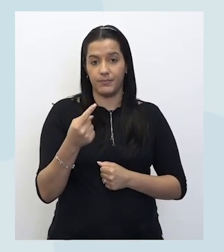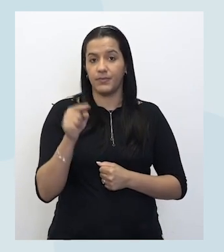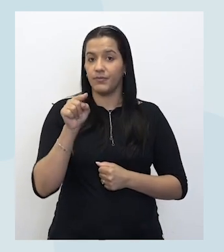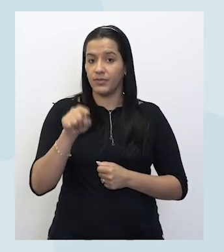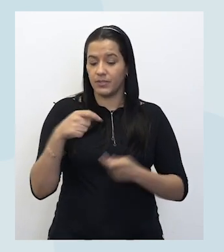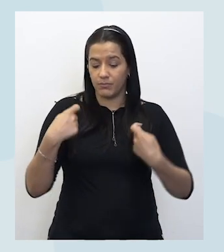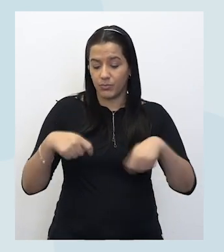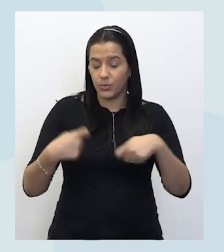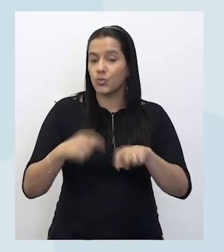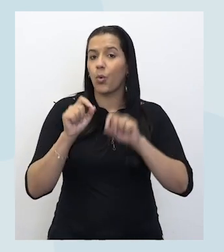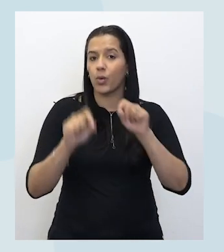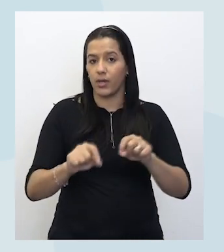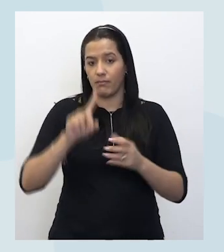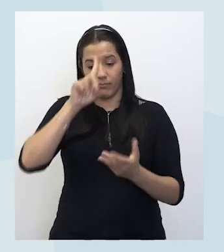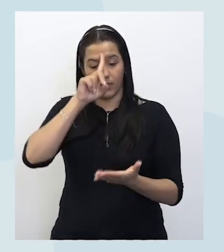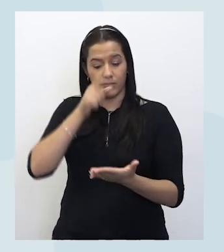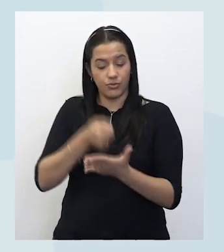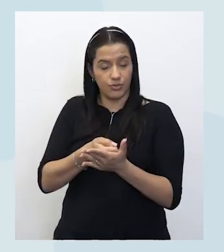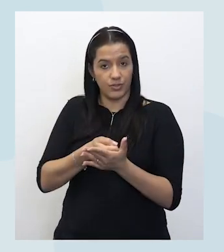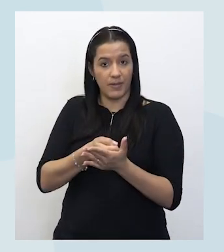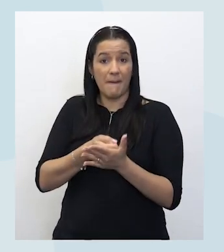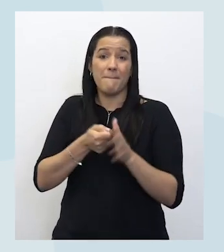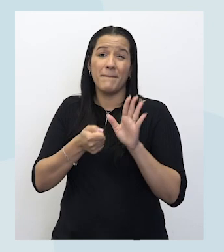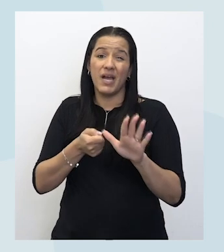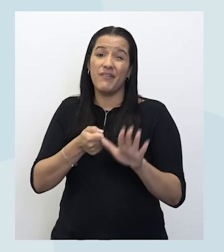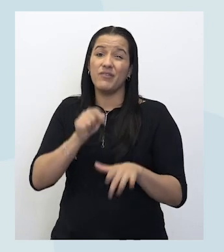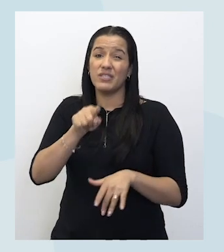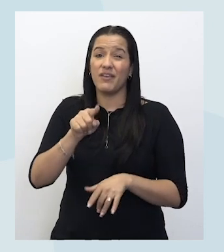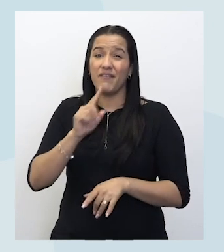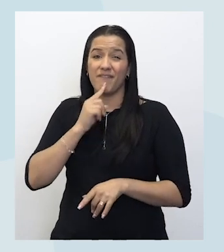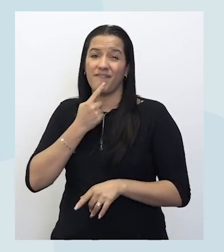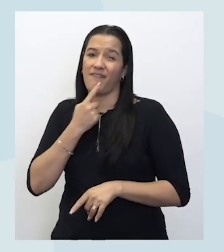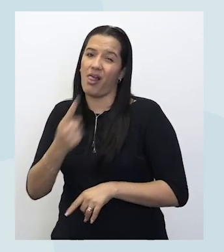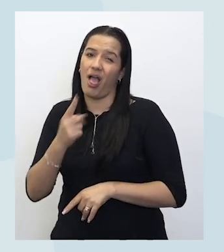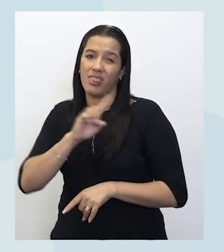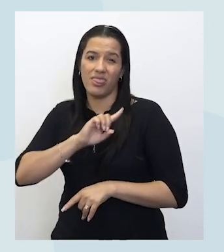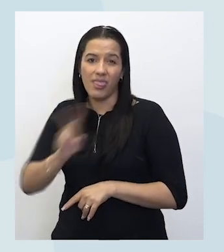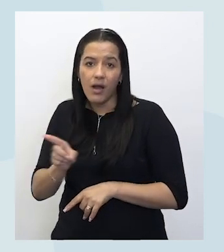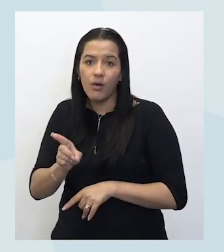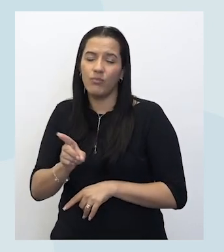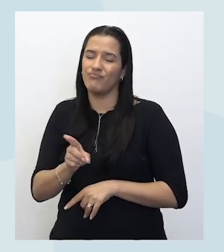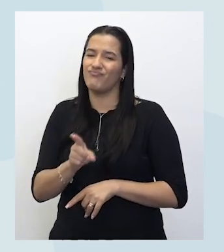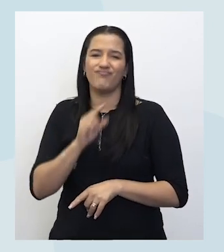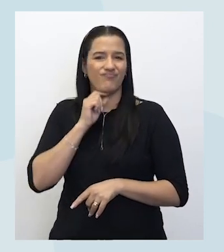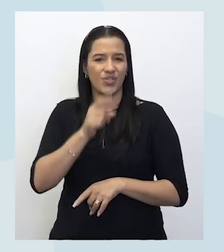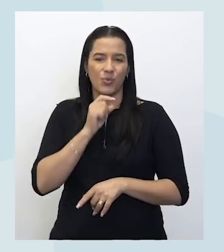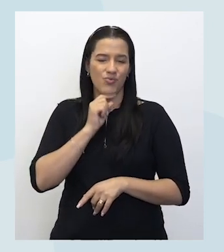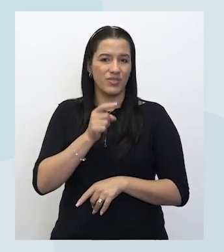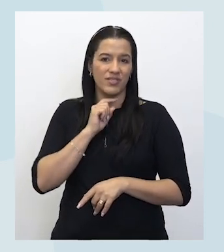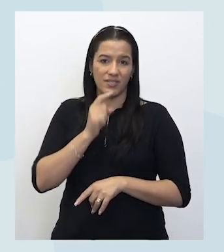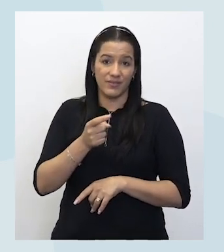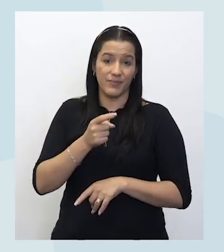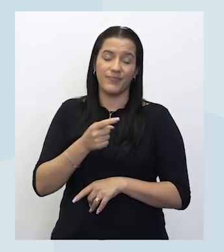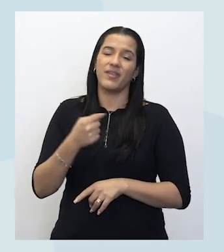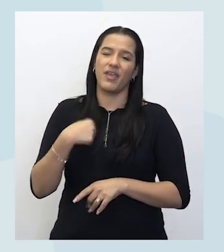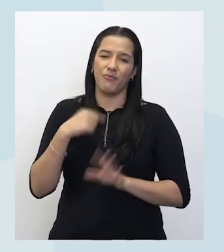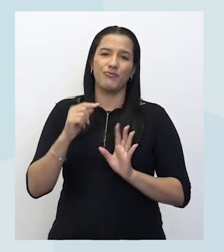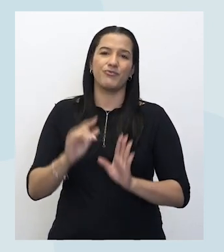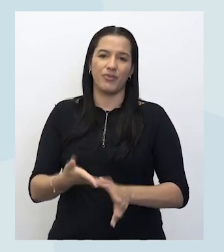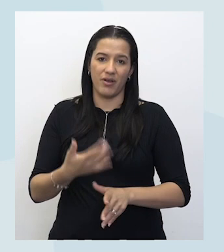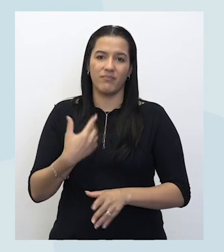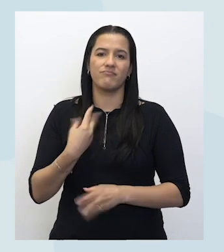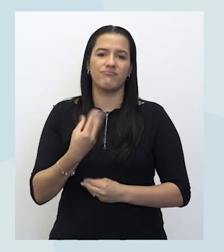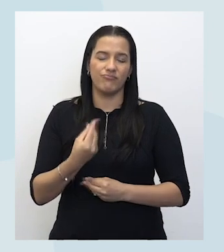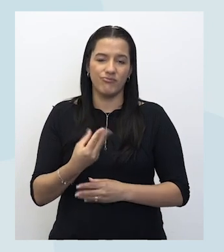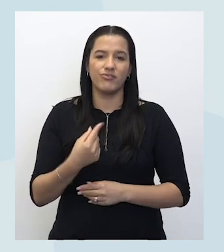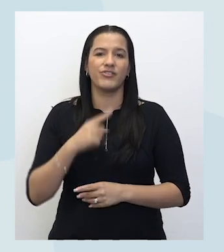decidir alguma coisa e você não conseguiu falar não. Eu tive esse problema durante muito tempo da minha vida, eu não conseguia falar não, né? E nem